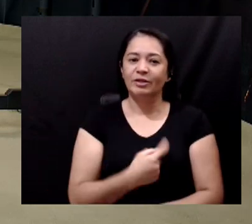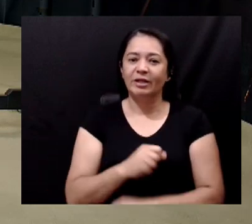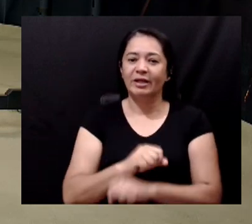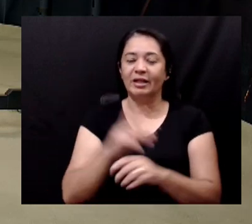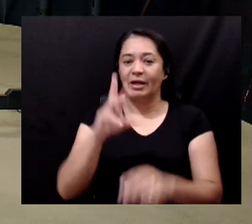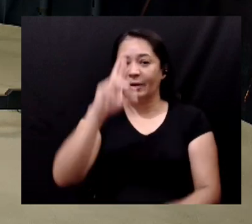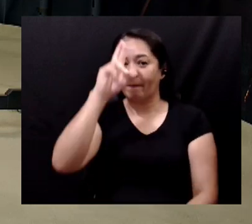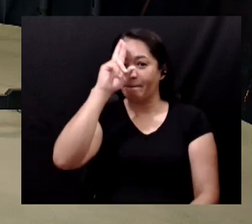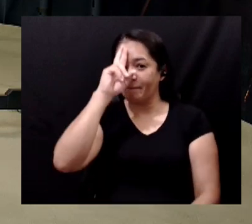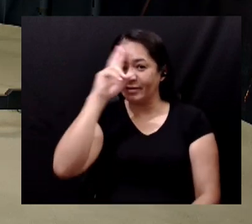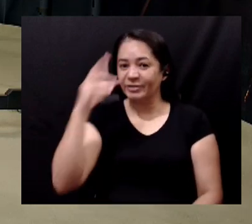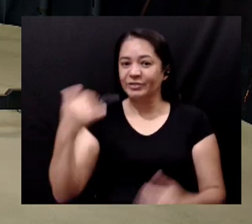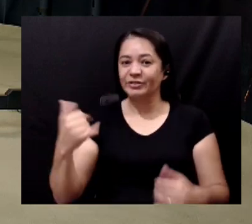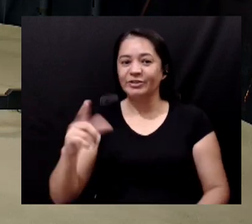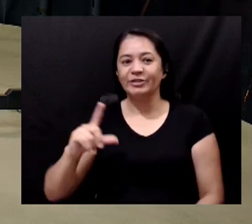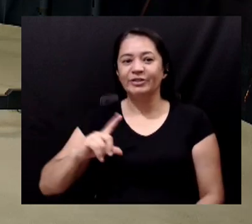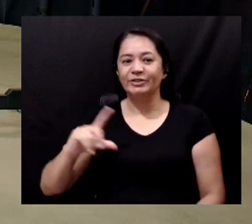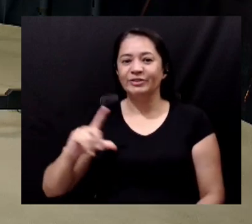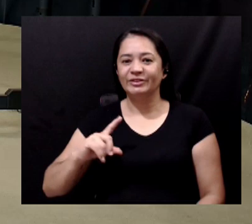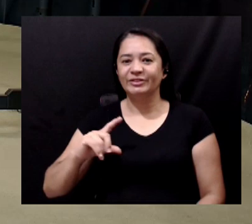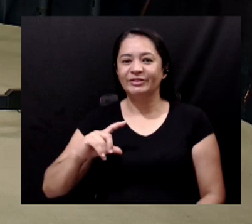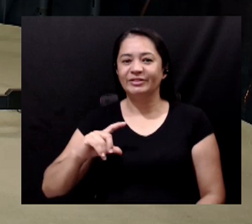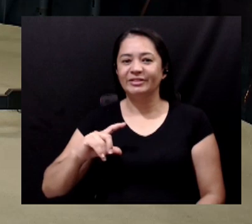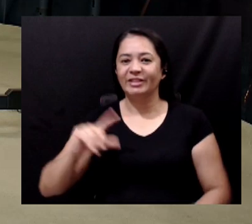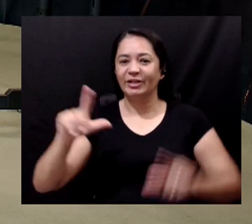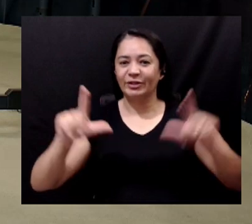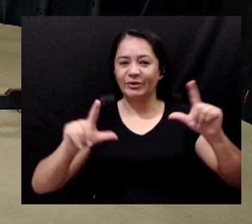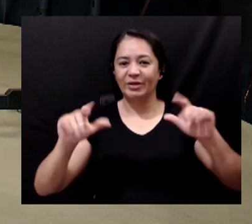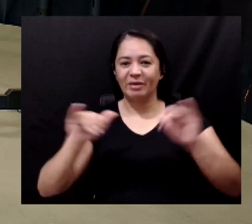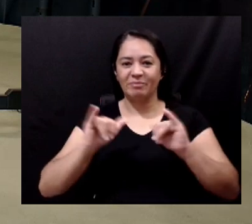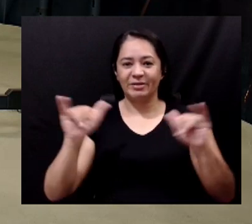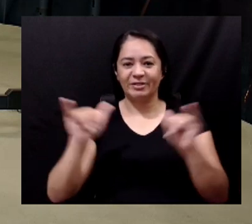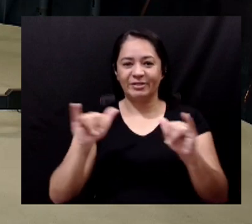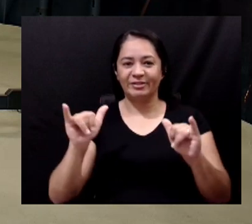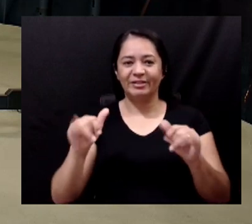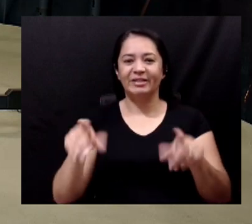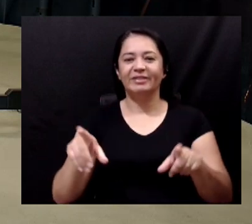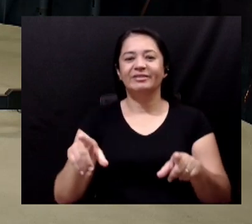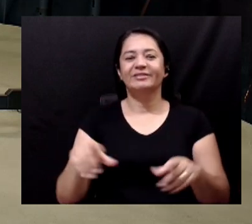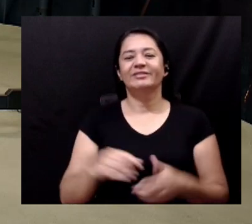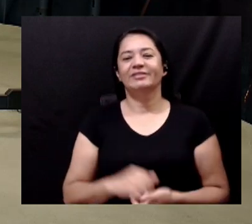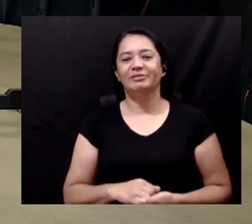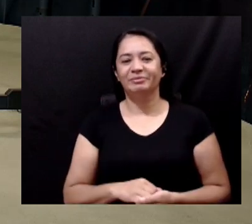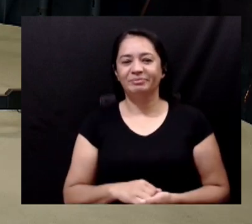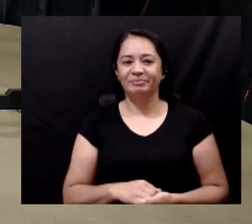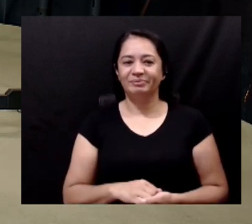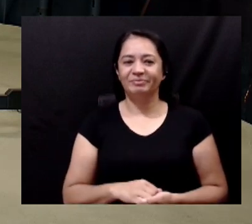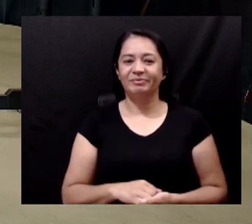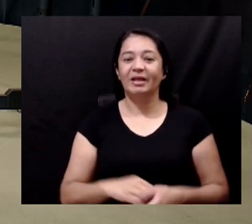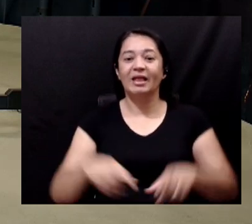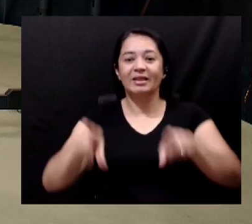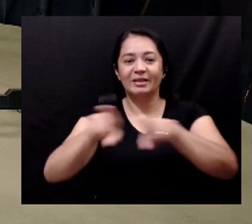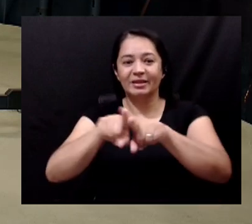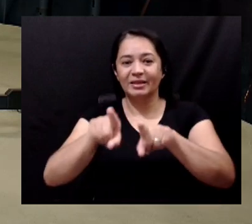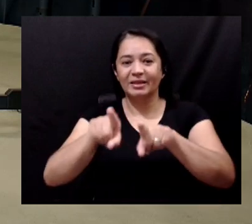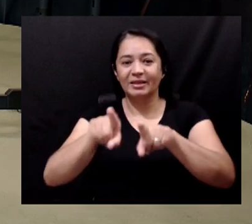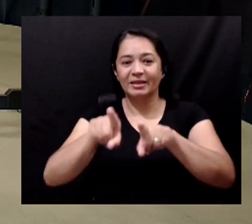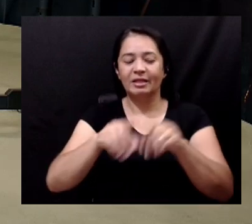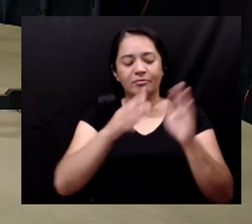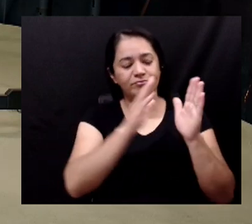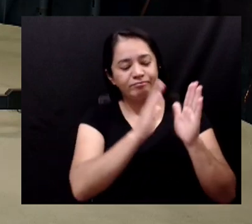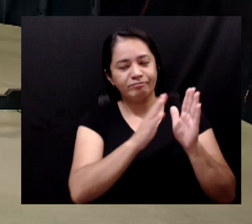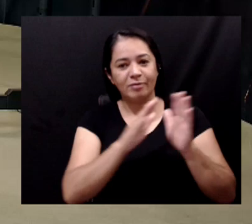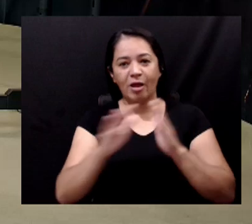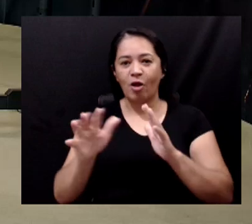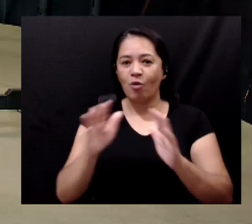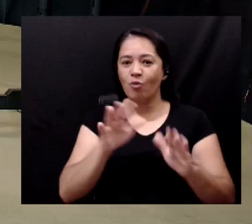tem informação do Legislativo Campineiro e da nossa metrópole no Câmara Notícia e também tem toda a movimentação